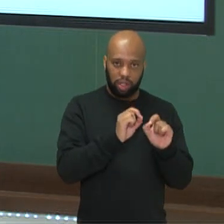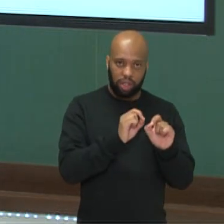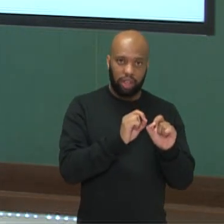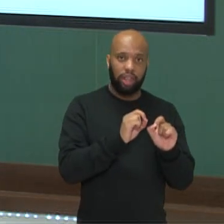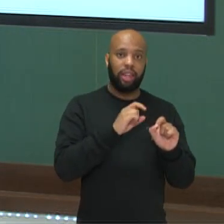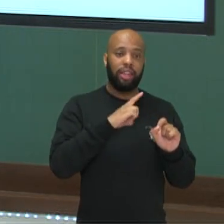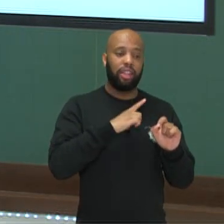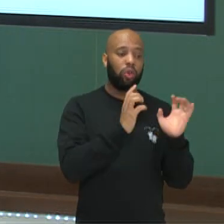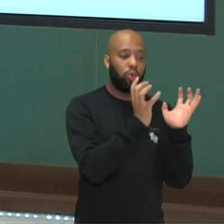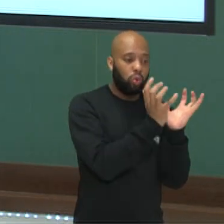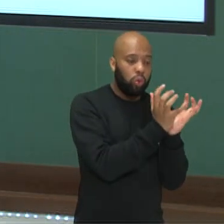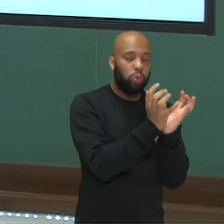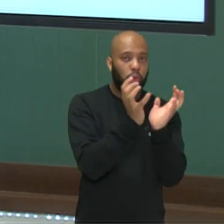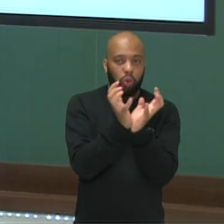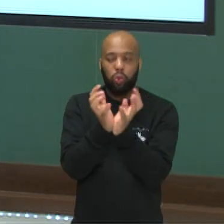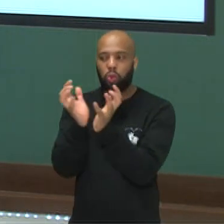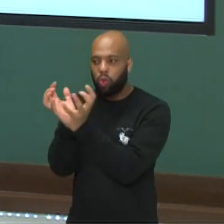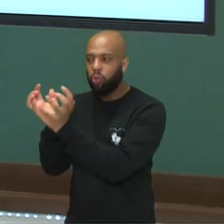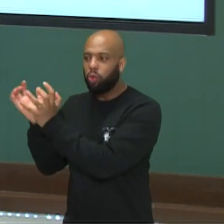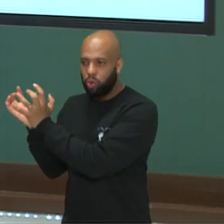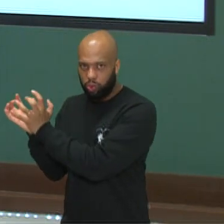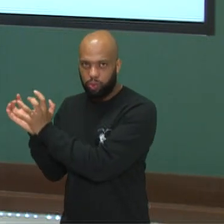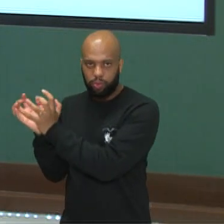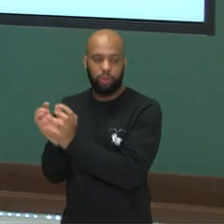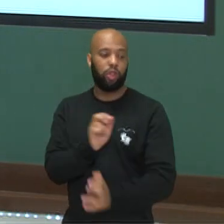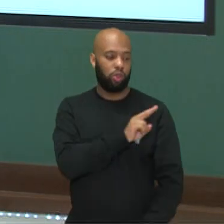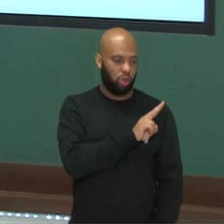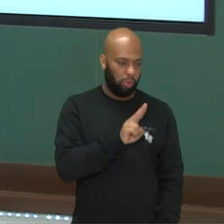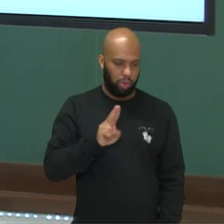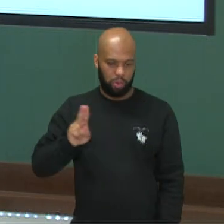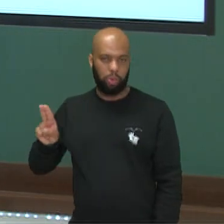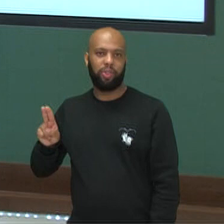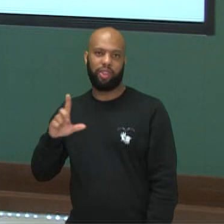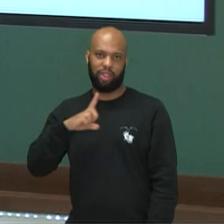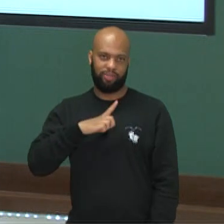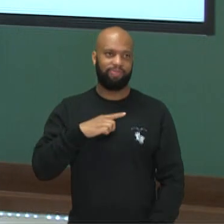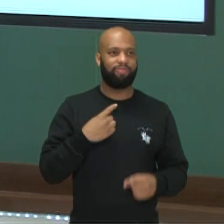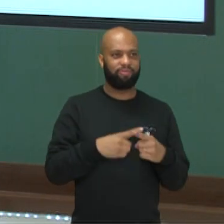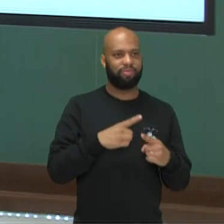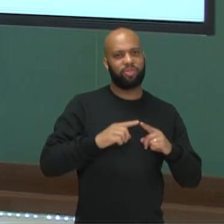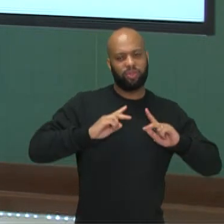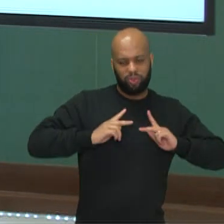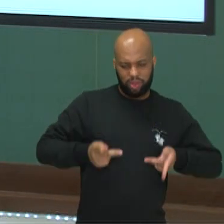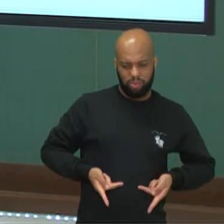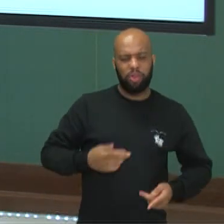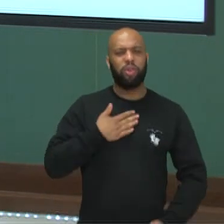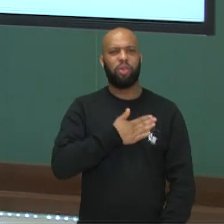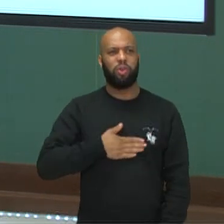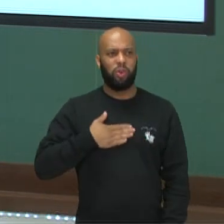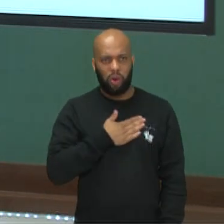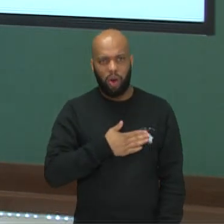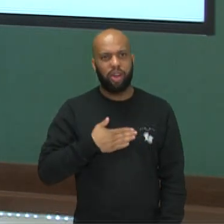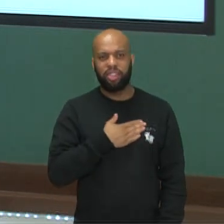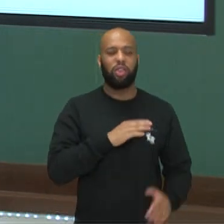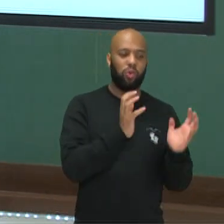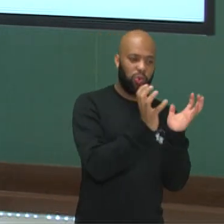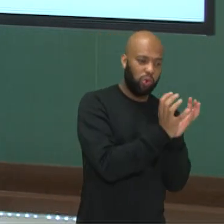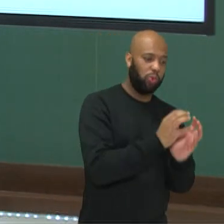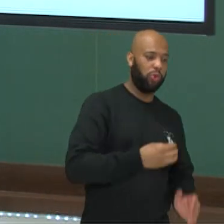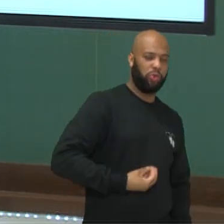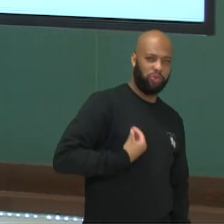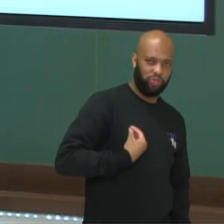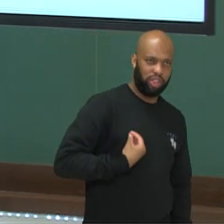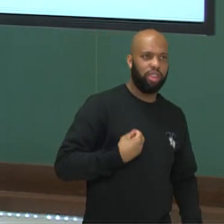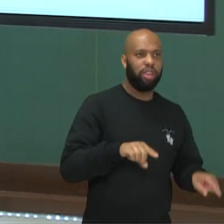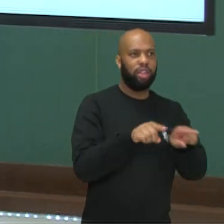classificamos as substâncias químicas. Sim, o ser humano gosta muito de classificar. Nós classificamos os seres vivos,